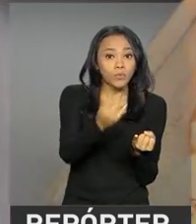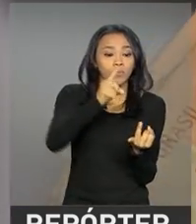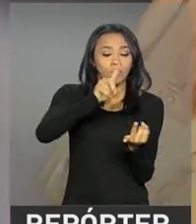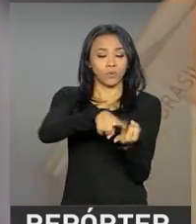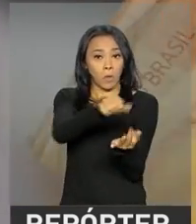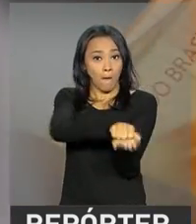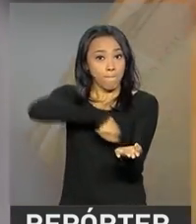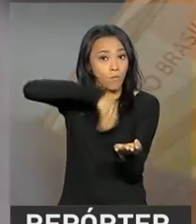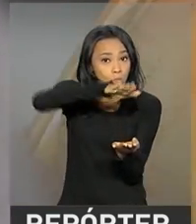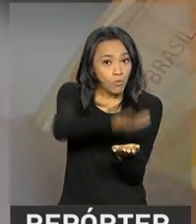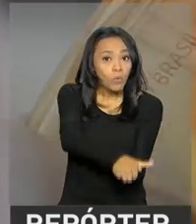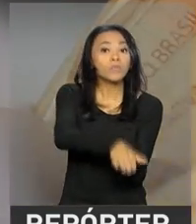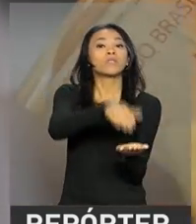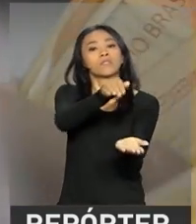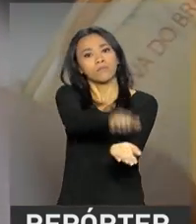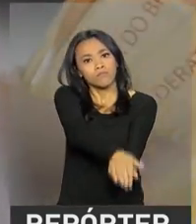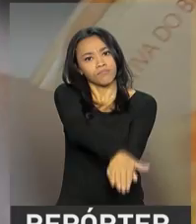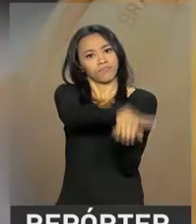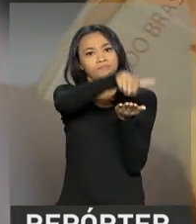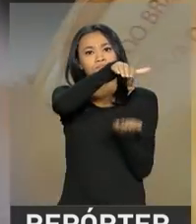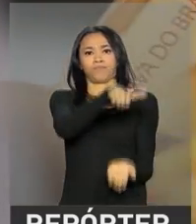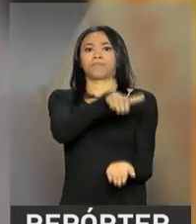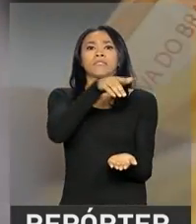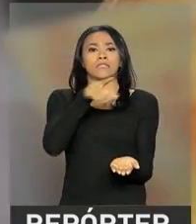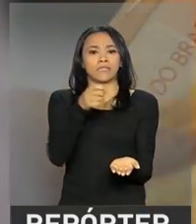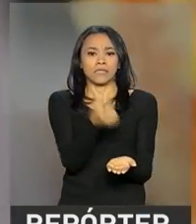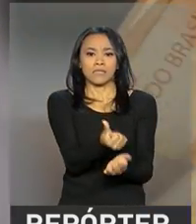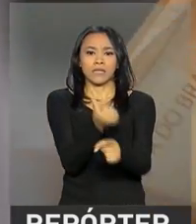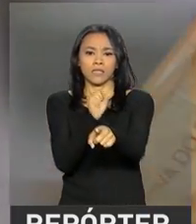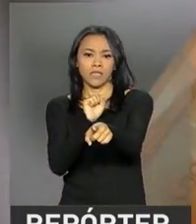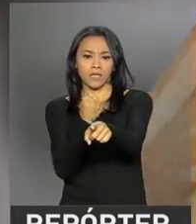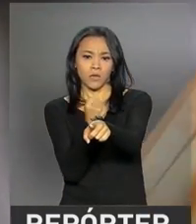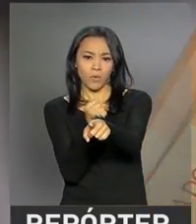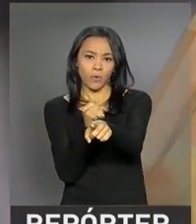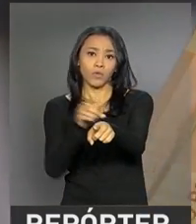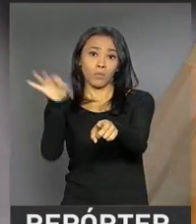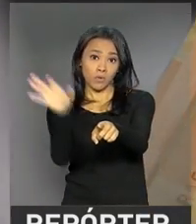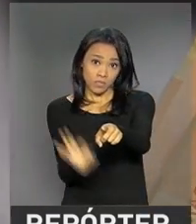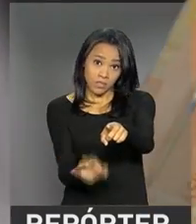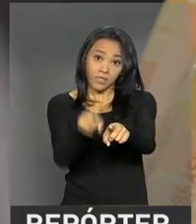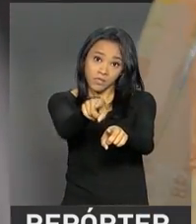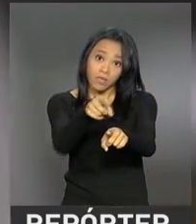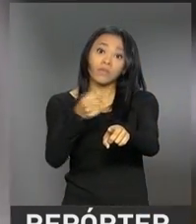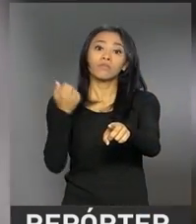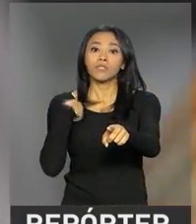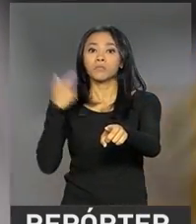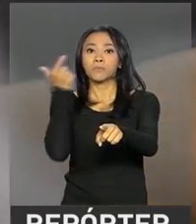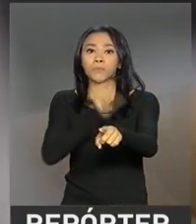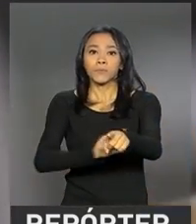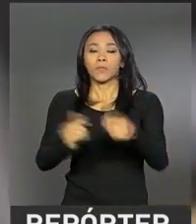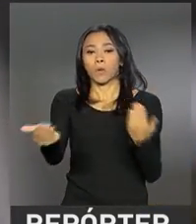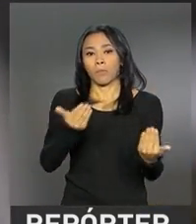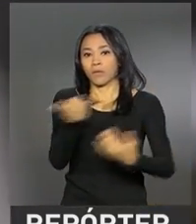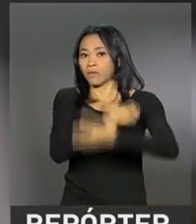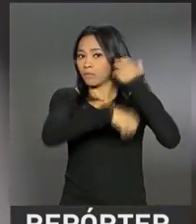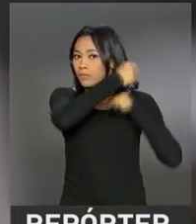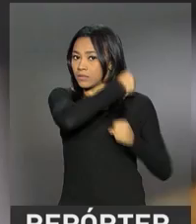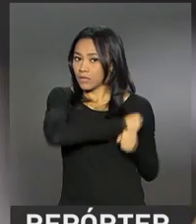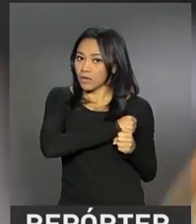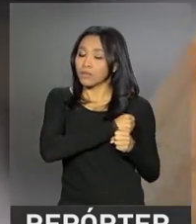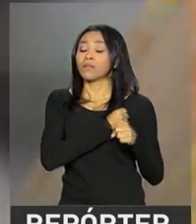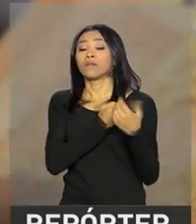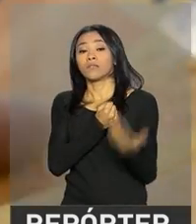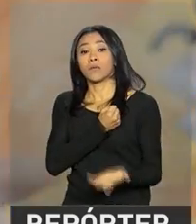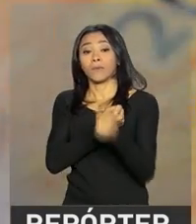representa um crescimento de 68 e meio por cento créditos tributários em relação a 2006 na